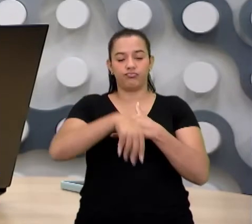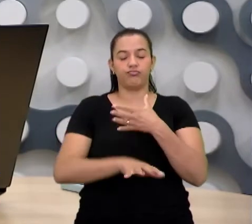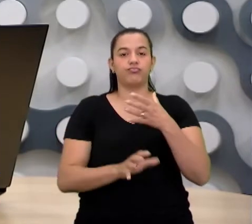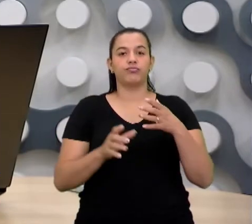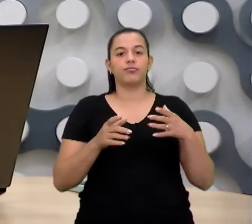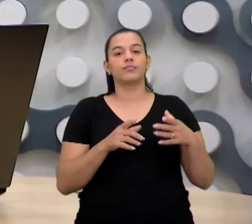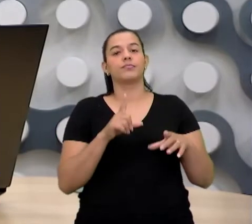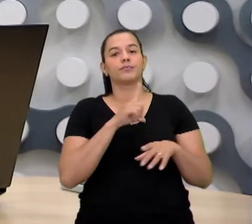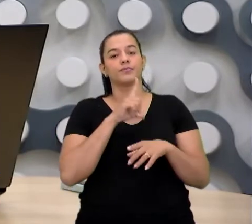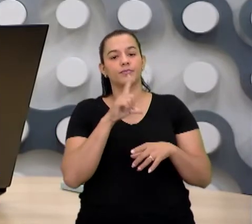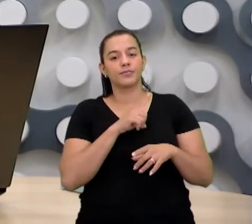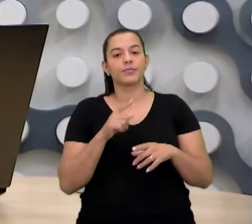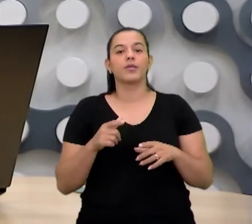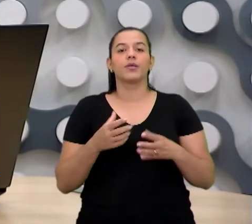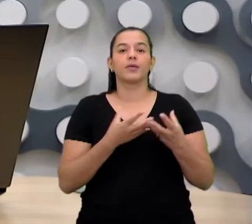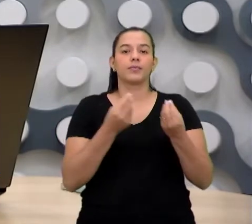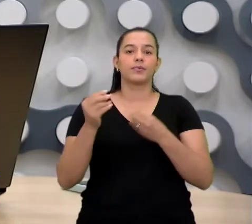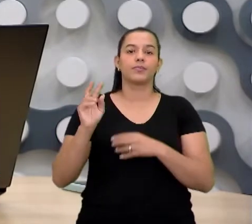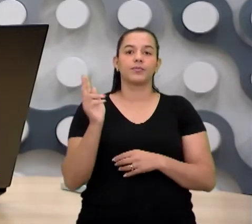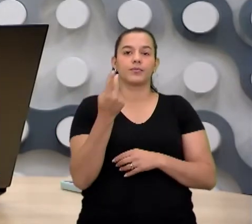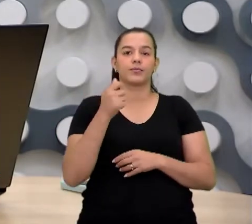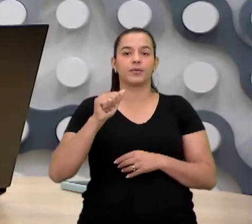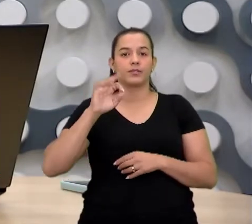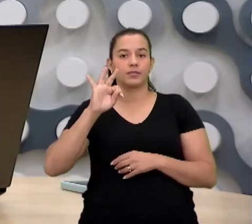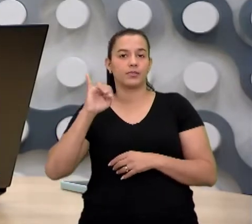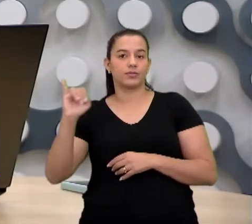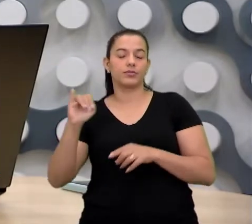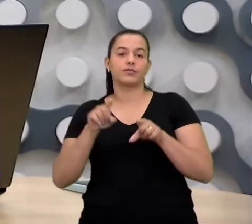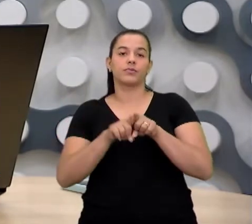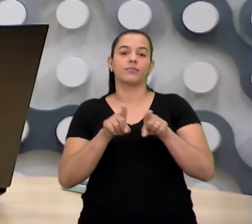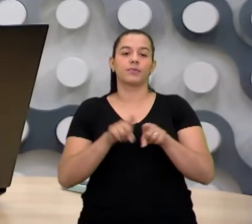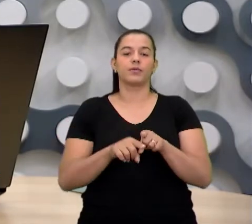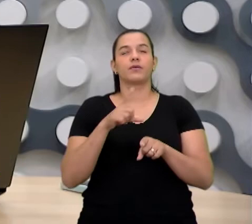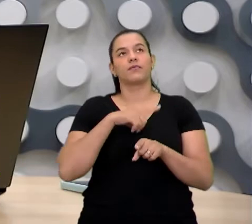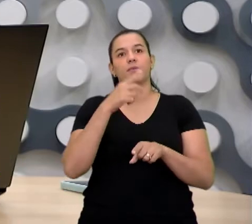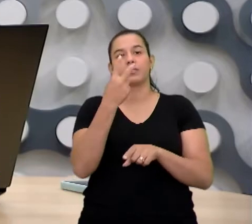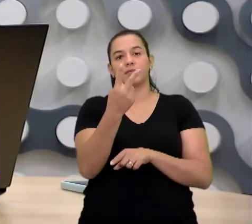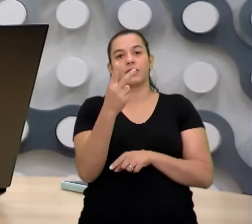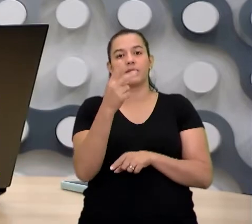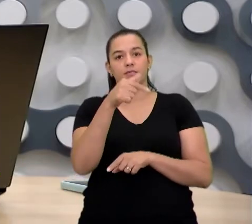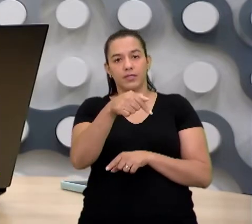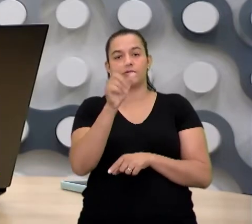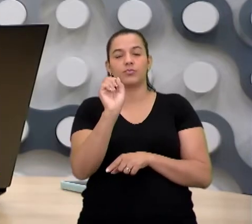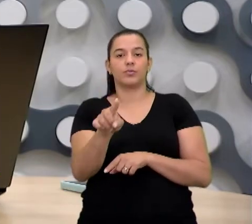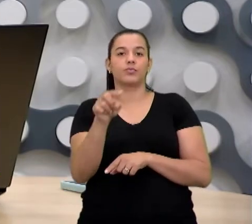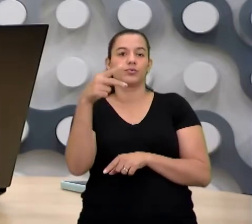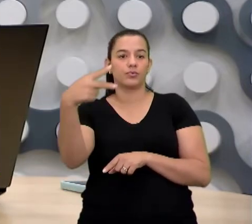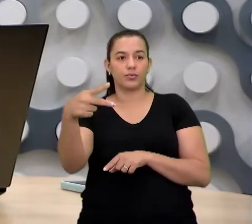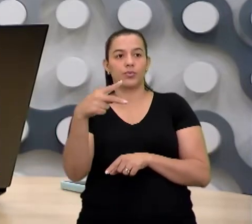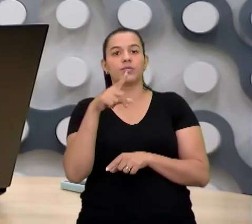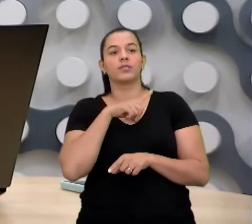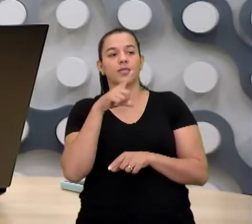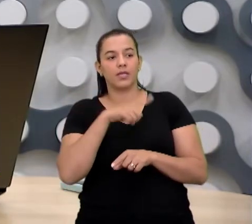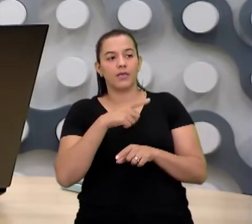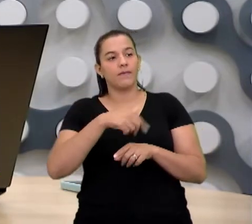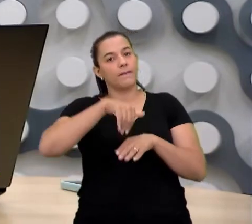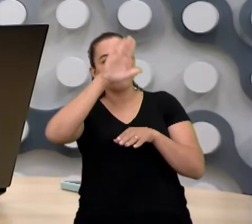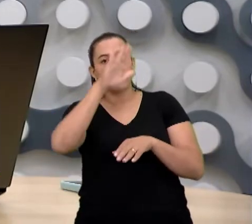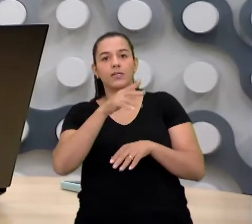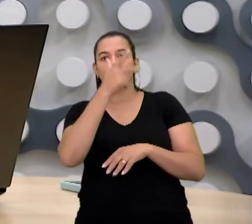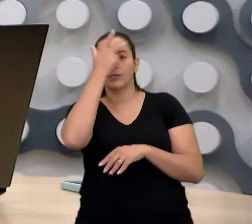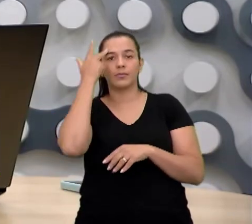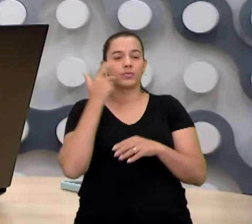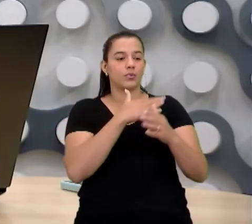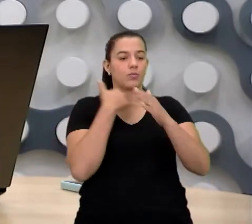A magnitude do Haiti foi de 7,2, né, da escala Richter, matou mais de 300 mil